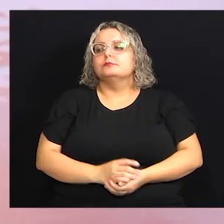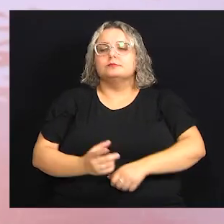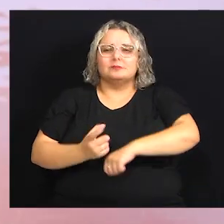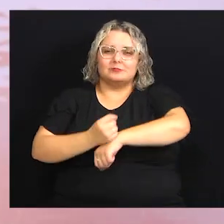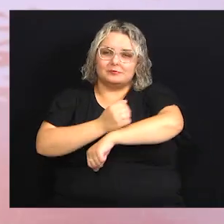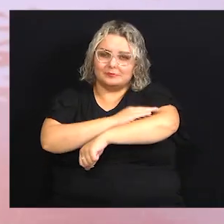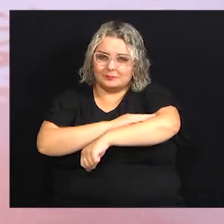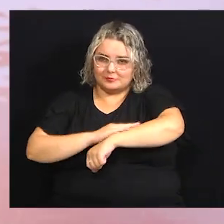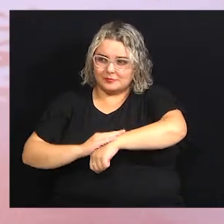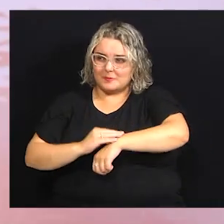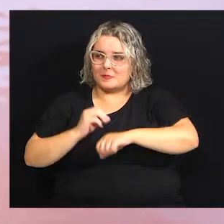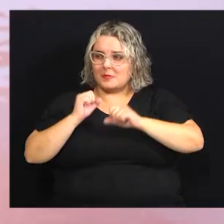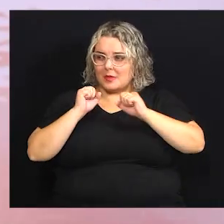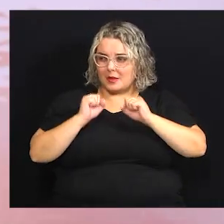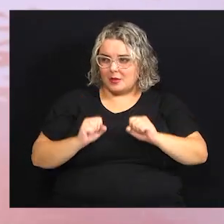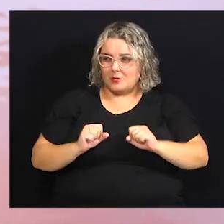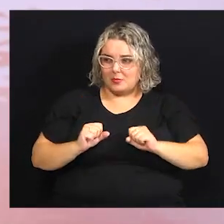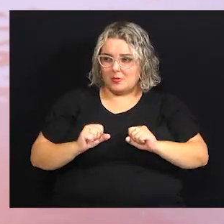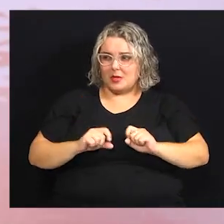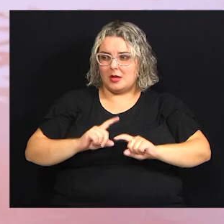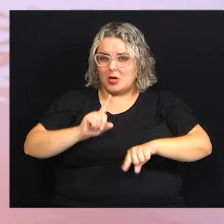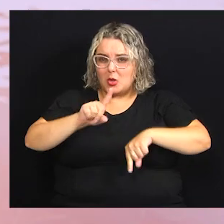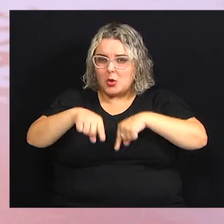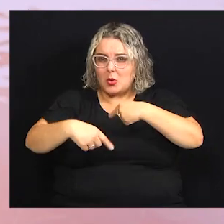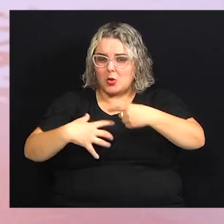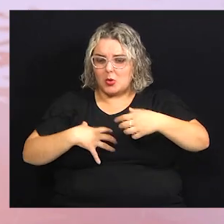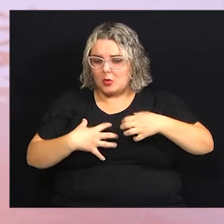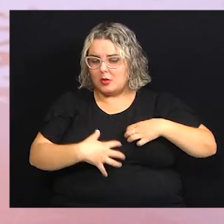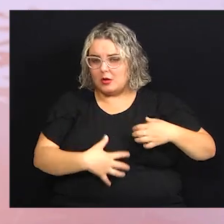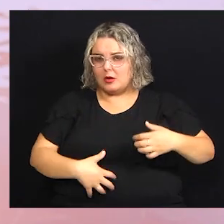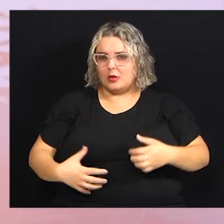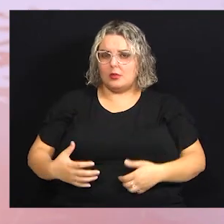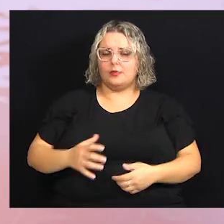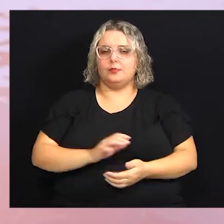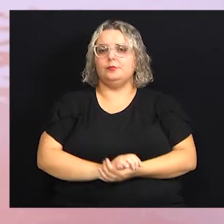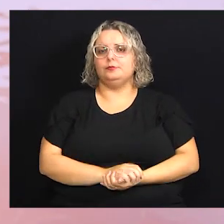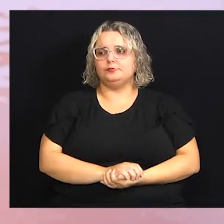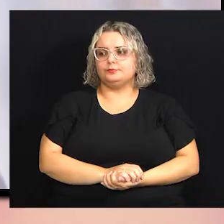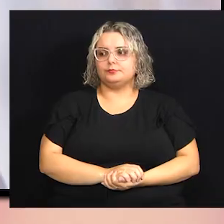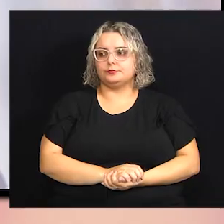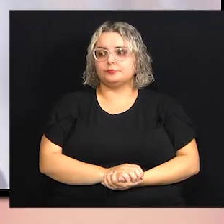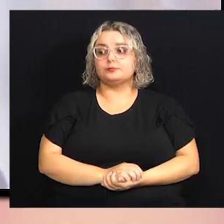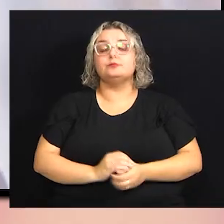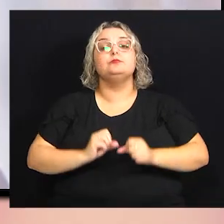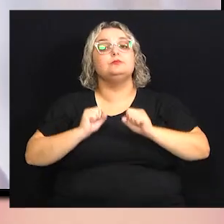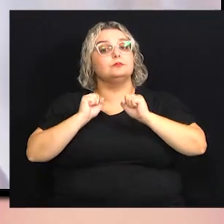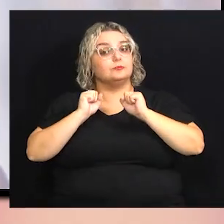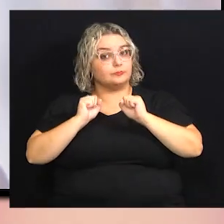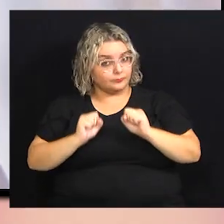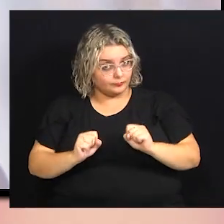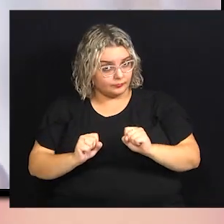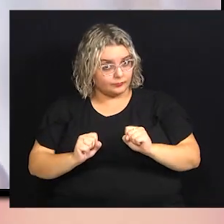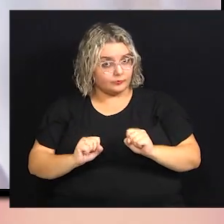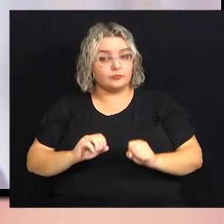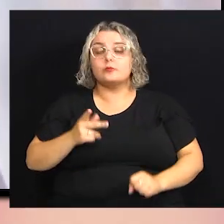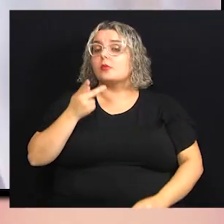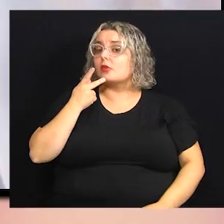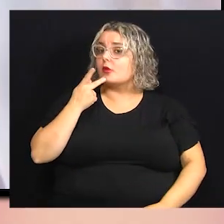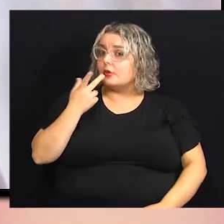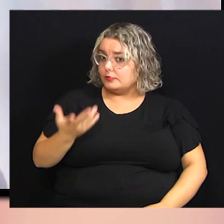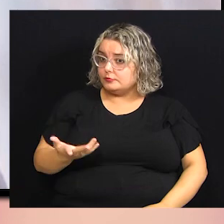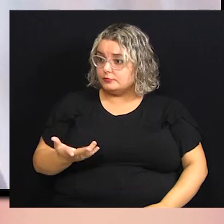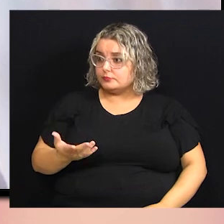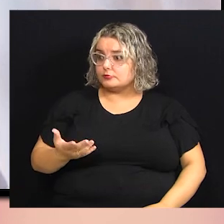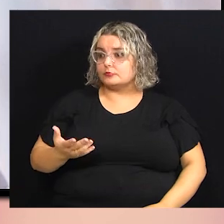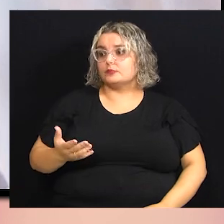pele pode passar para outro órgão do corpo? Pode. Então, como eu